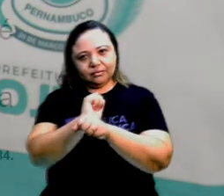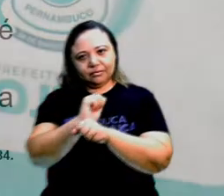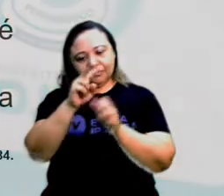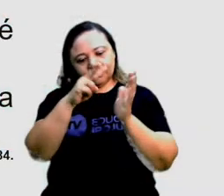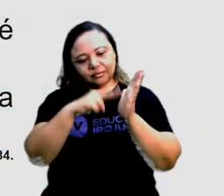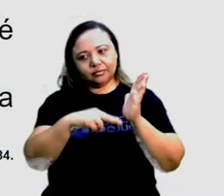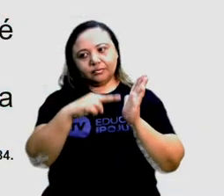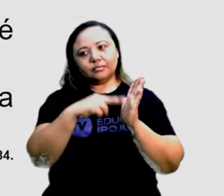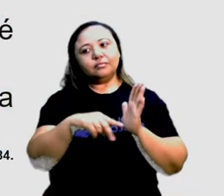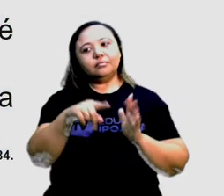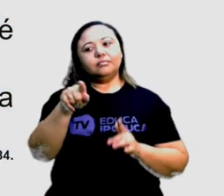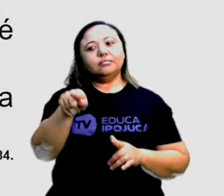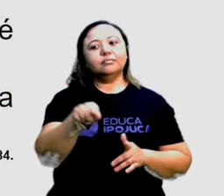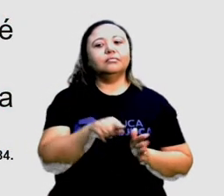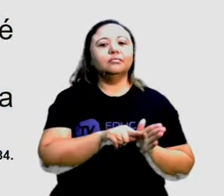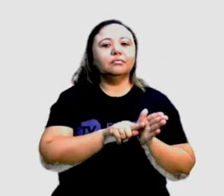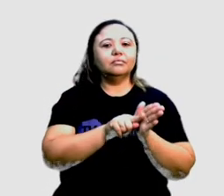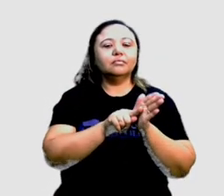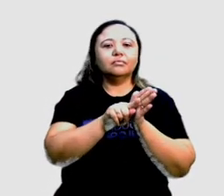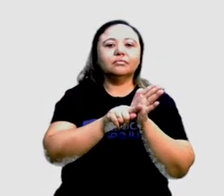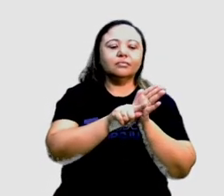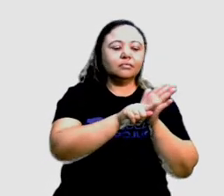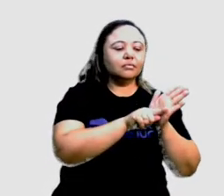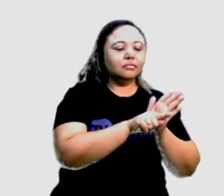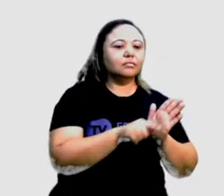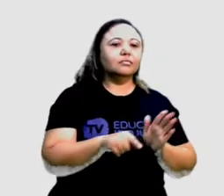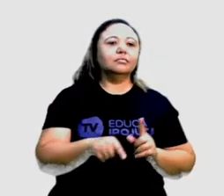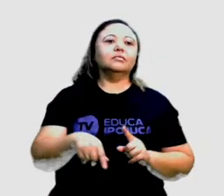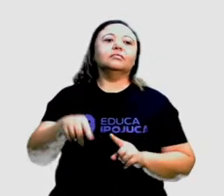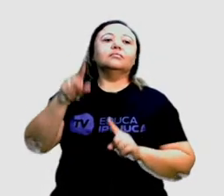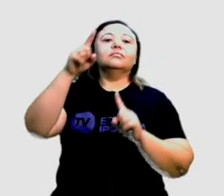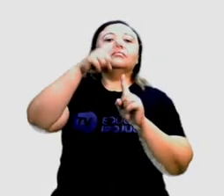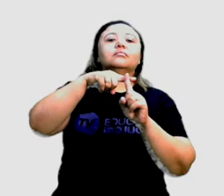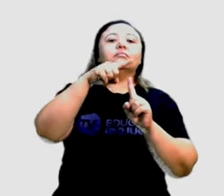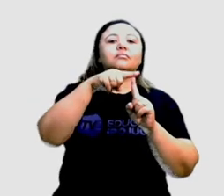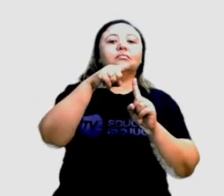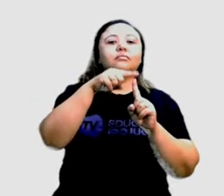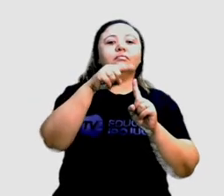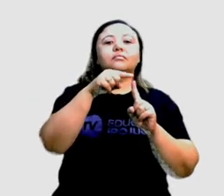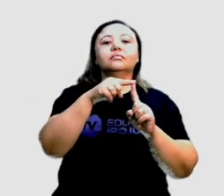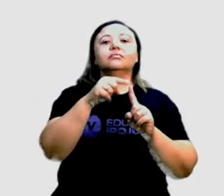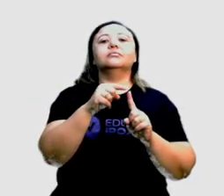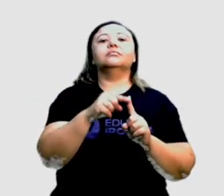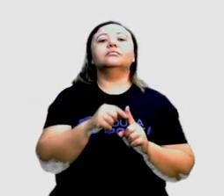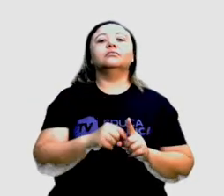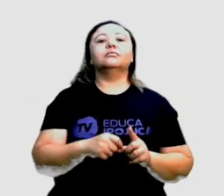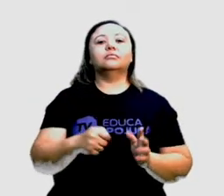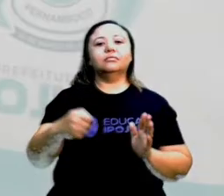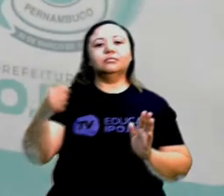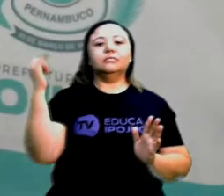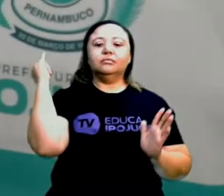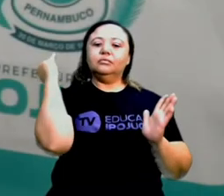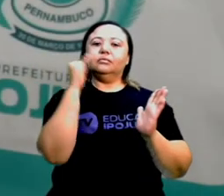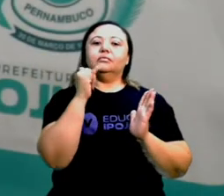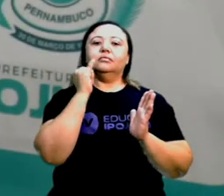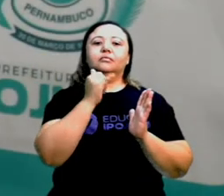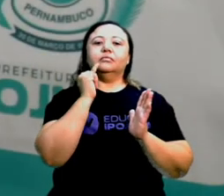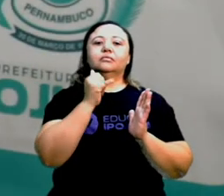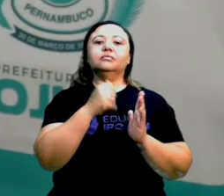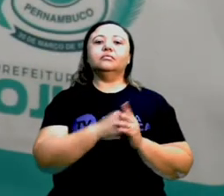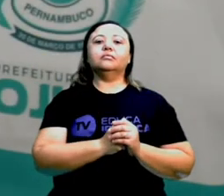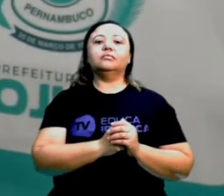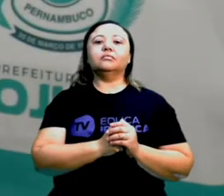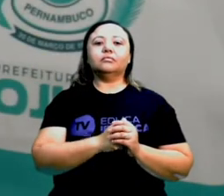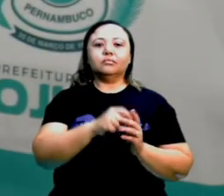lida novamente. E vocês vão aí dizer o seguinte, né? Qual é o narrador que está aí? Nesse trecho, é